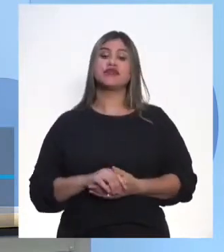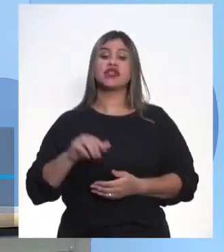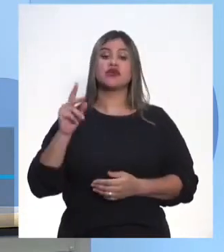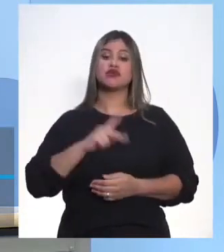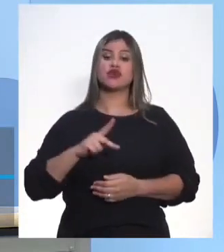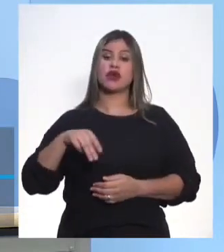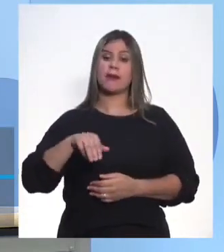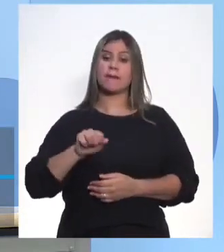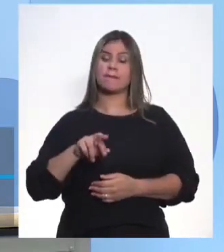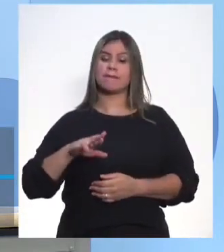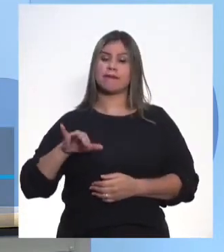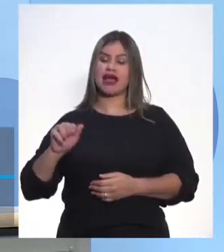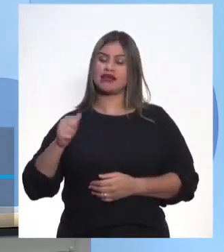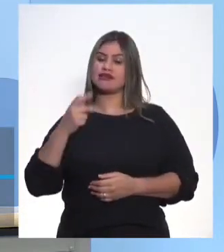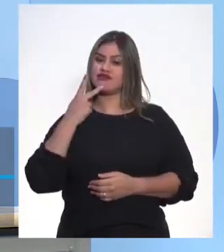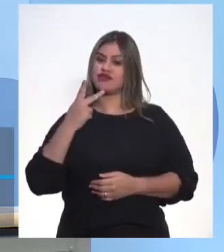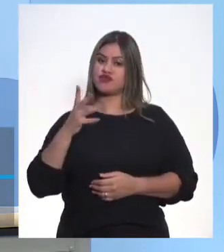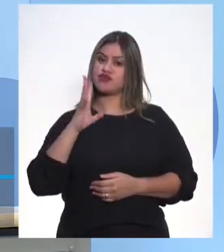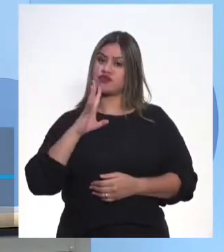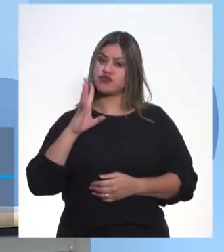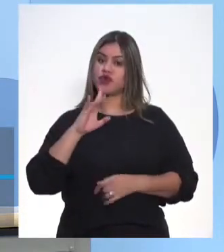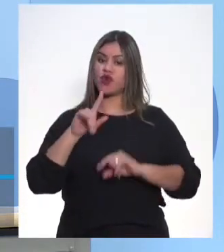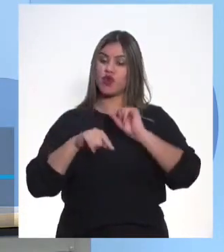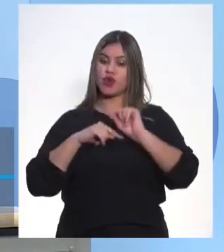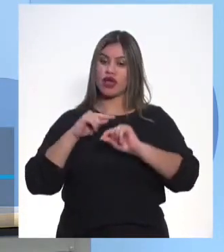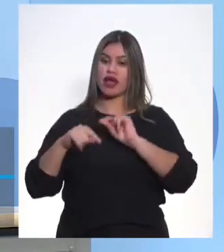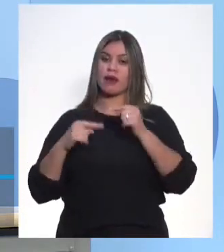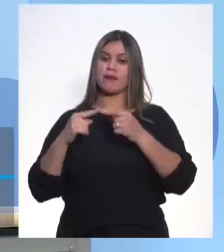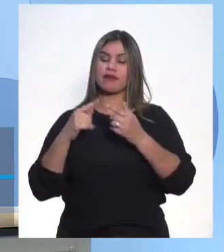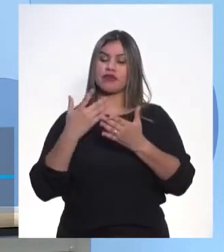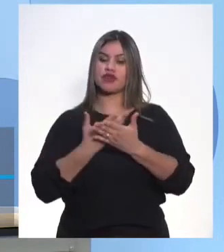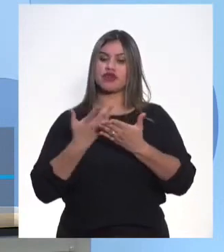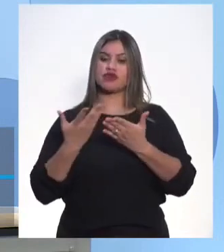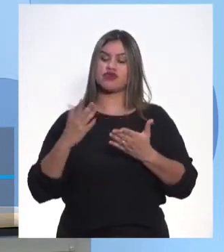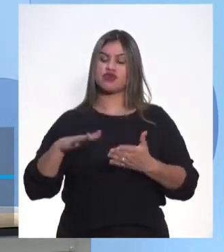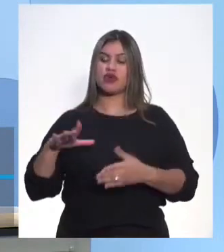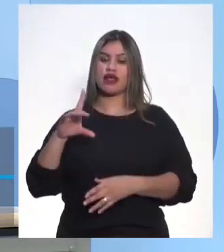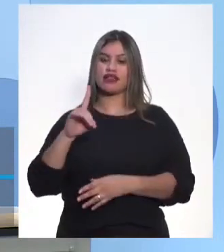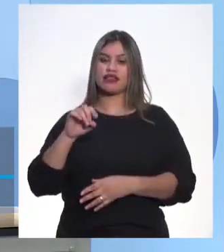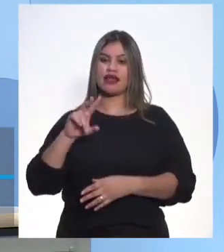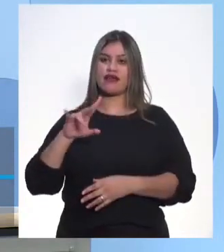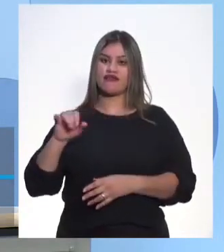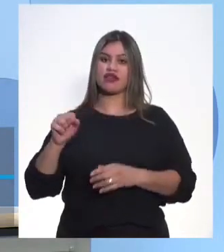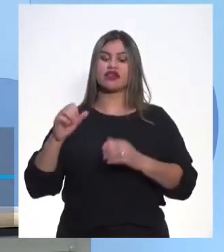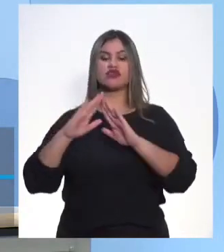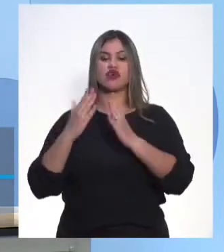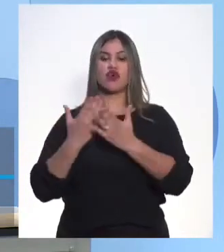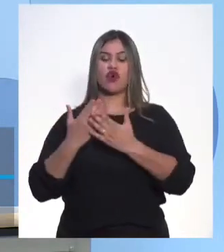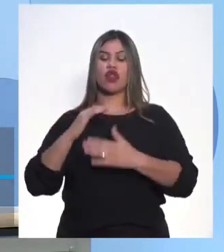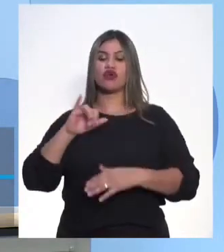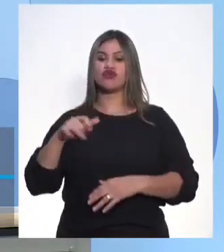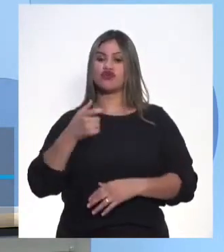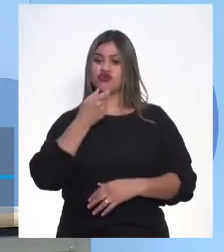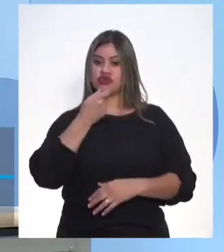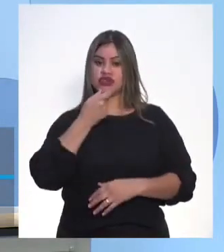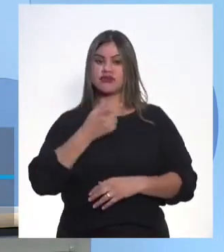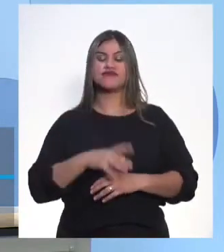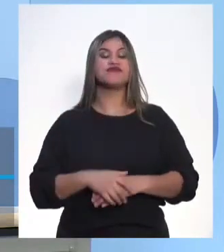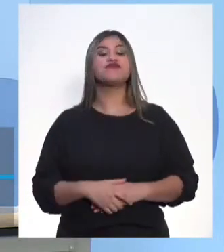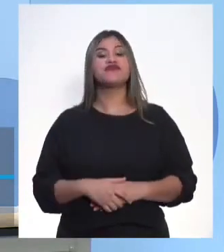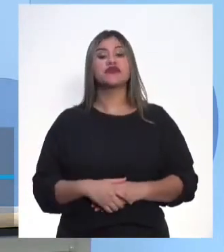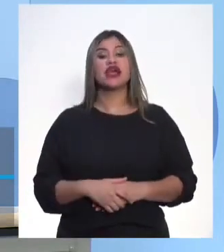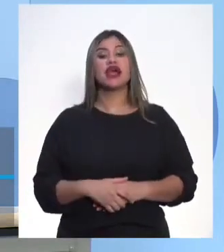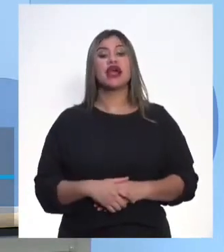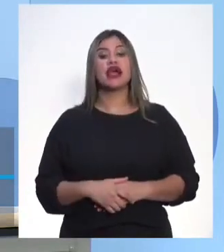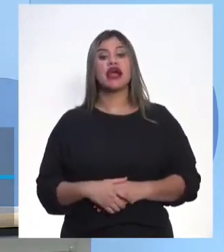também trouxe uma questão muito interessante, reproduzindo aqui a fala do aluno Davi, da escola Fazenda Grande, lá em Jundiaí. O Davi disse o